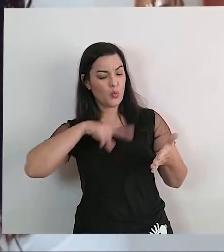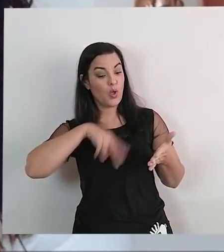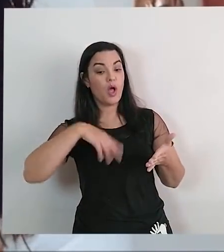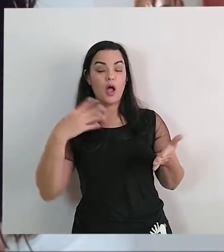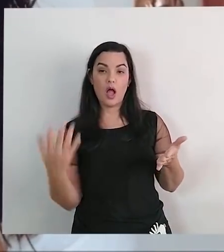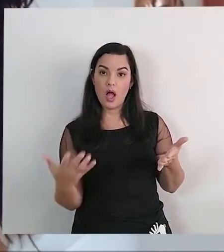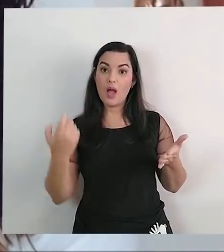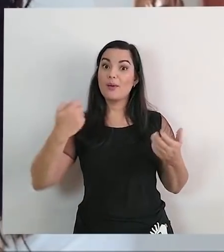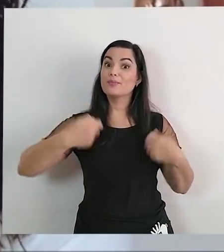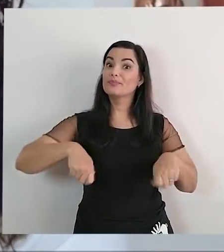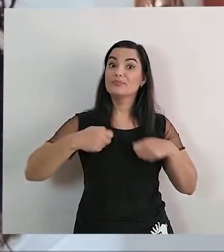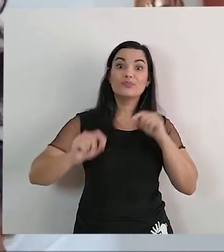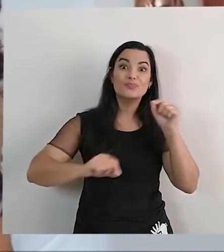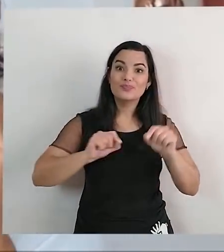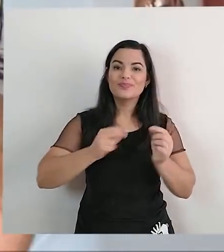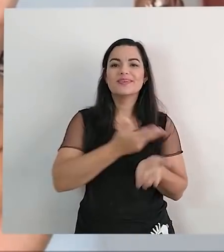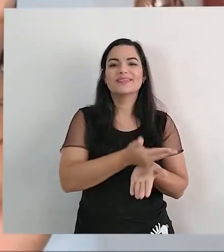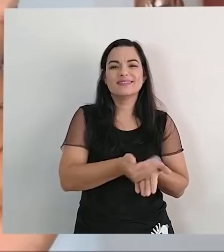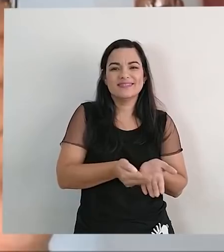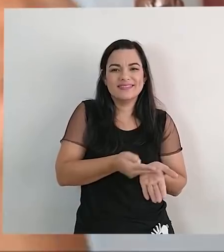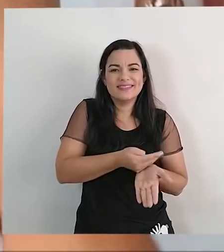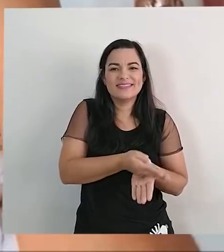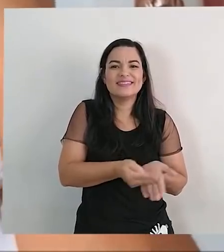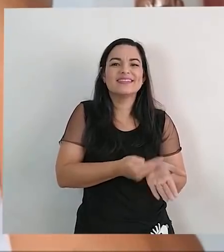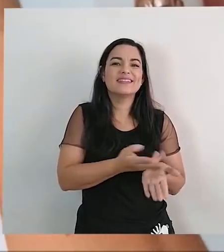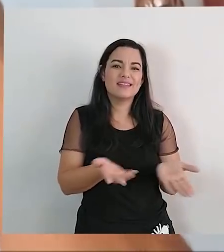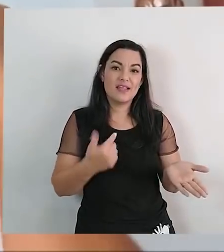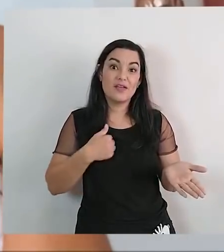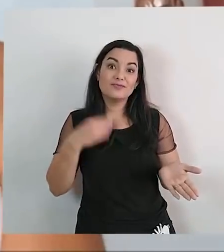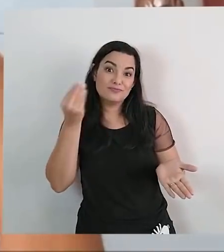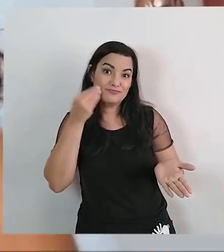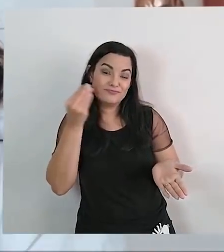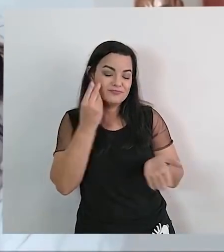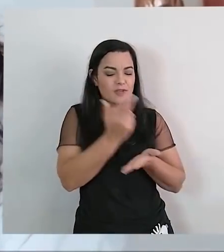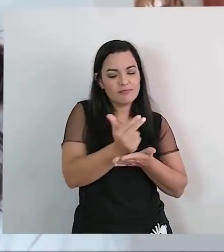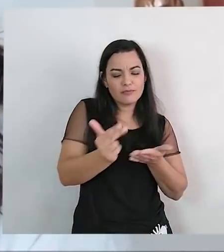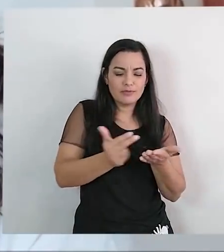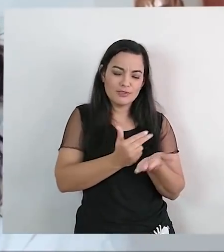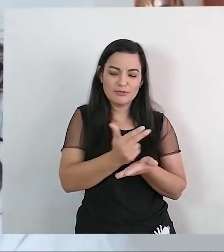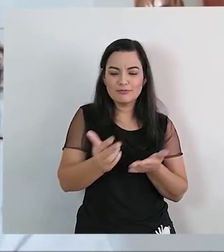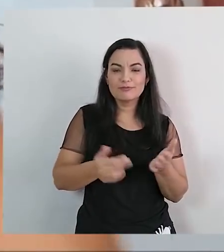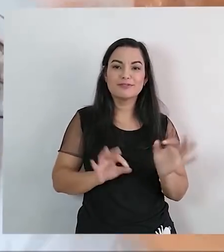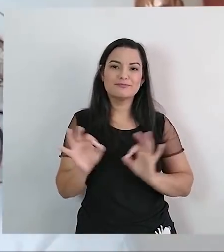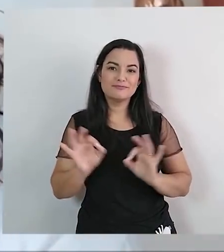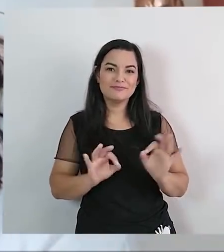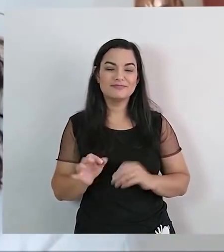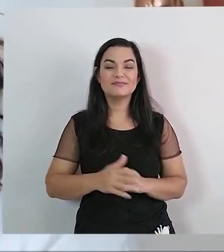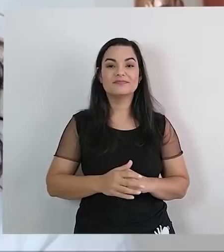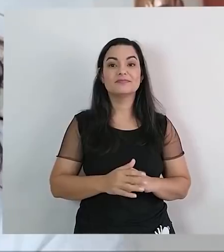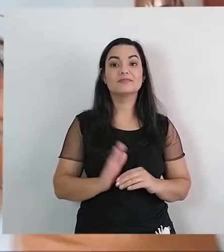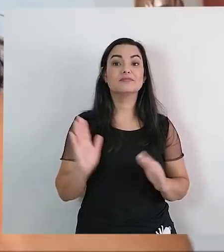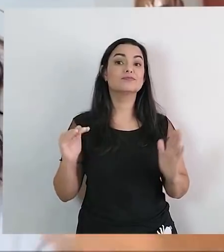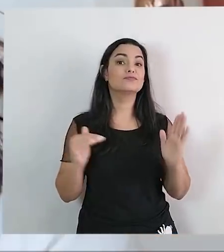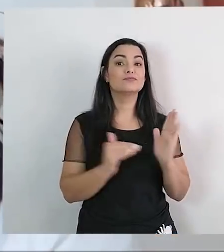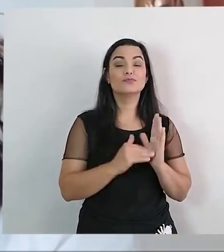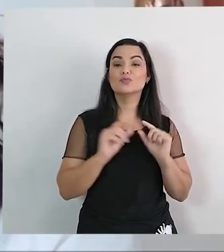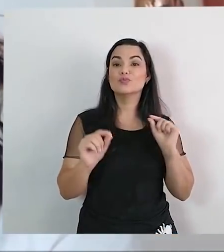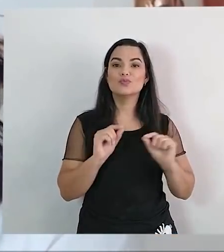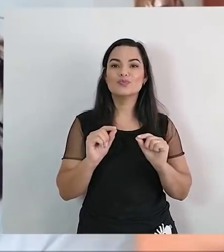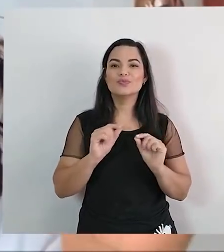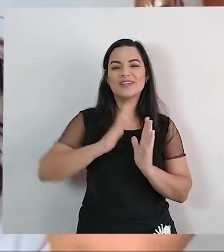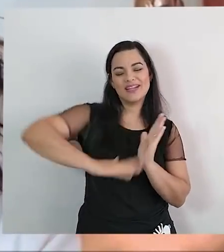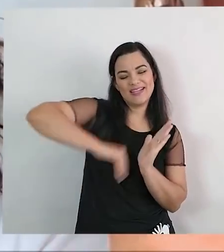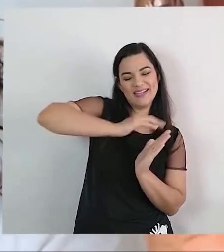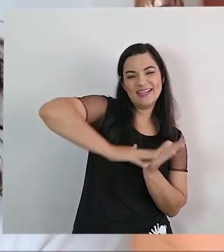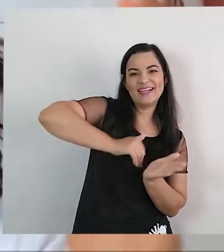bem, essa história precisa de desenhos. Vou tentar desenhar. E a última parte foi colorir